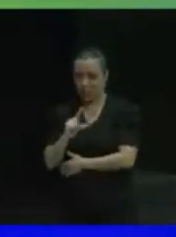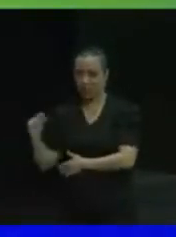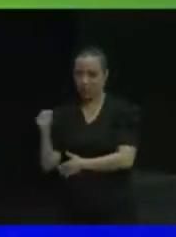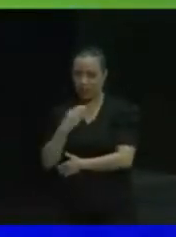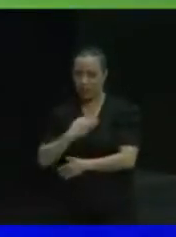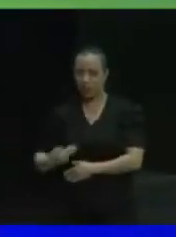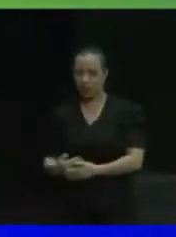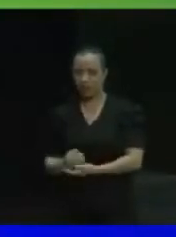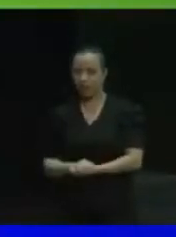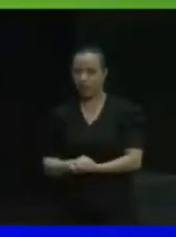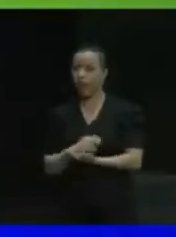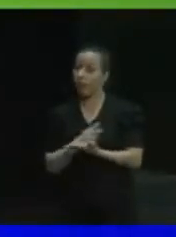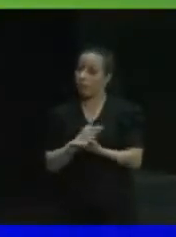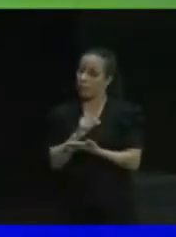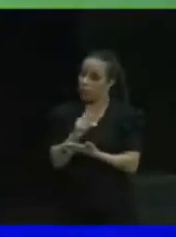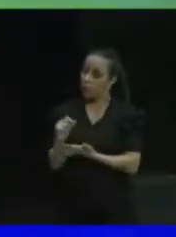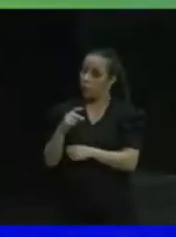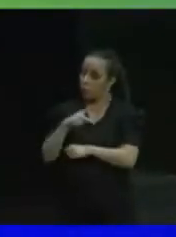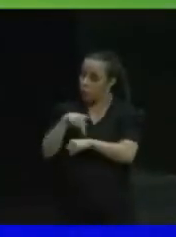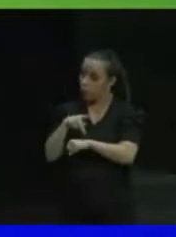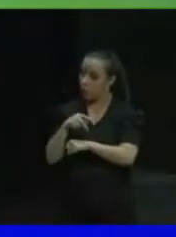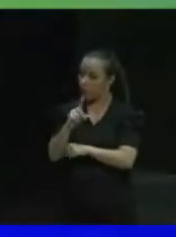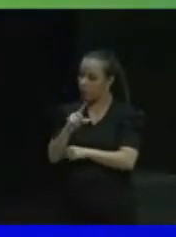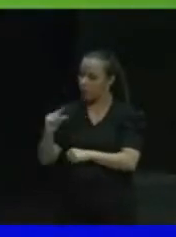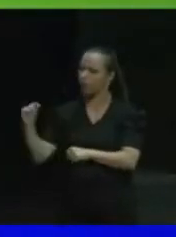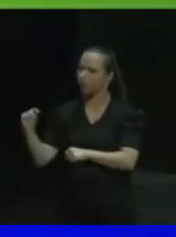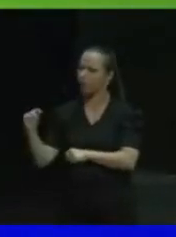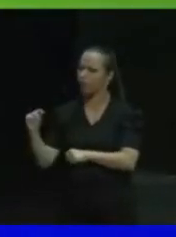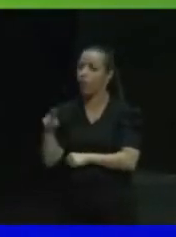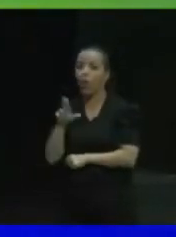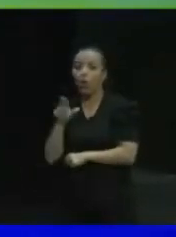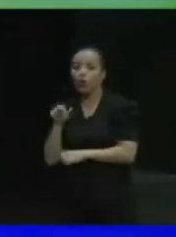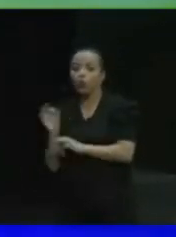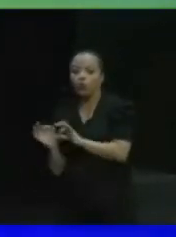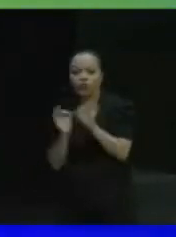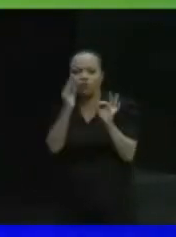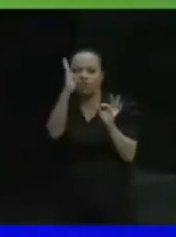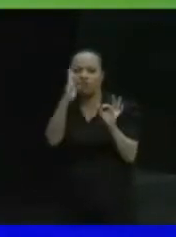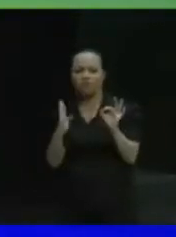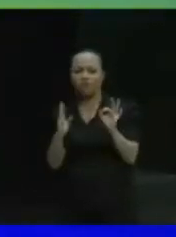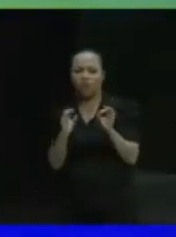do Brasil, nunca deixei o país longe de meu coração.